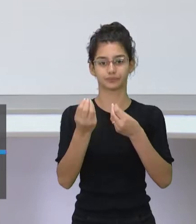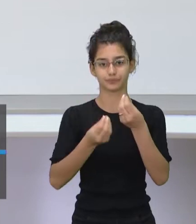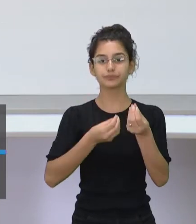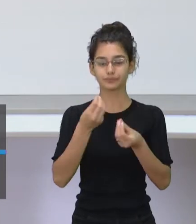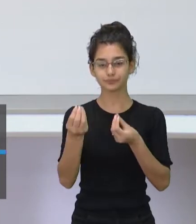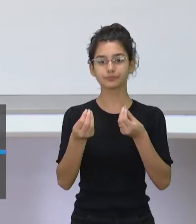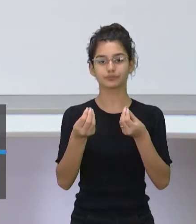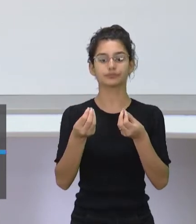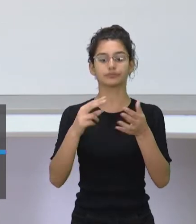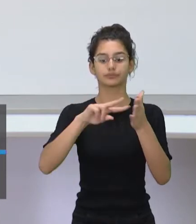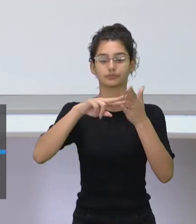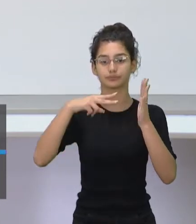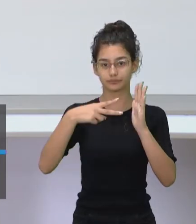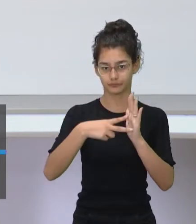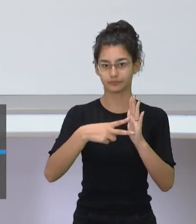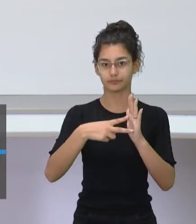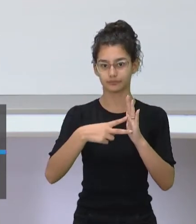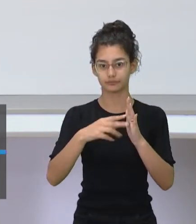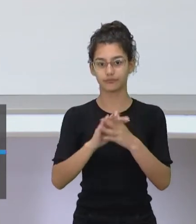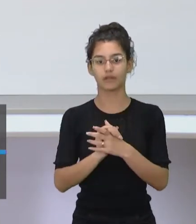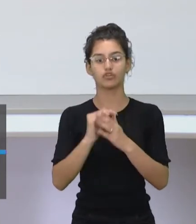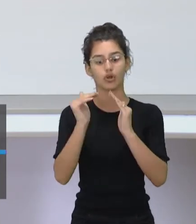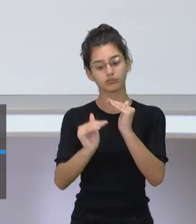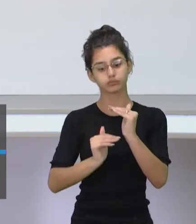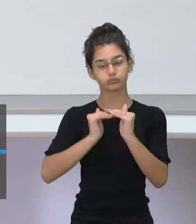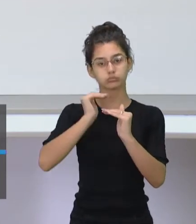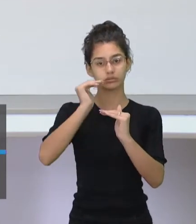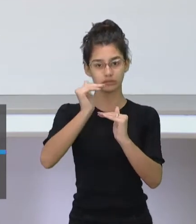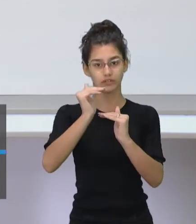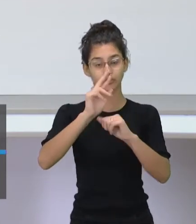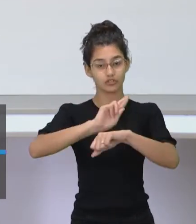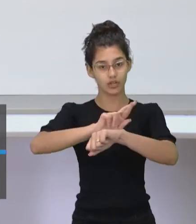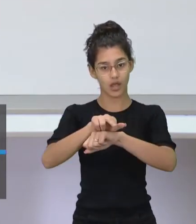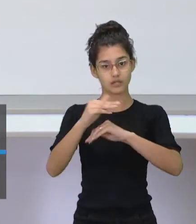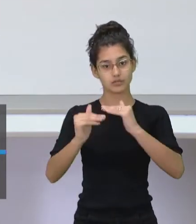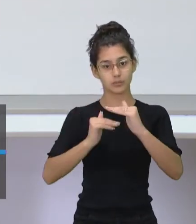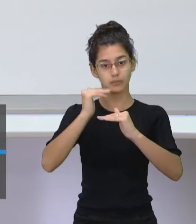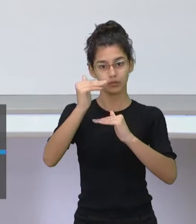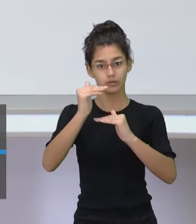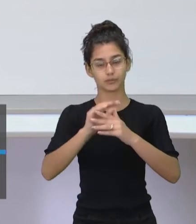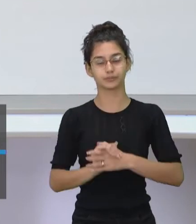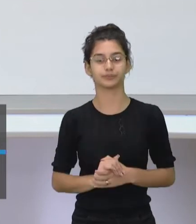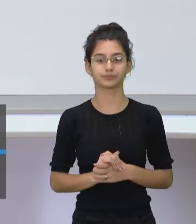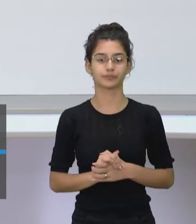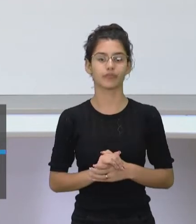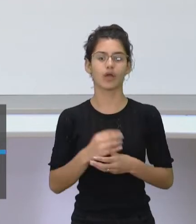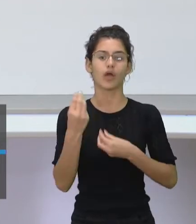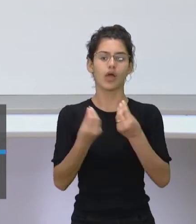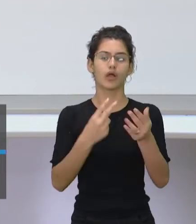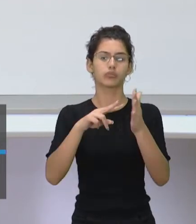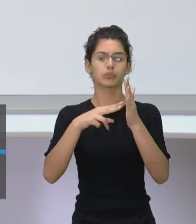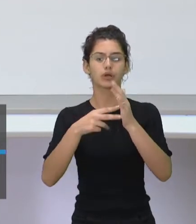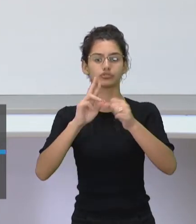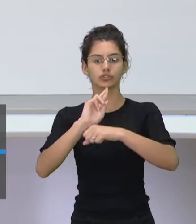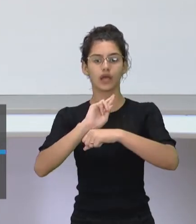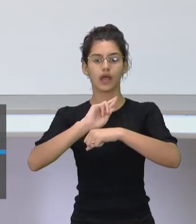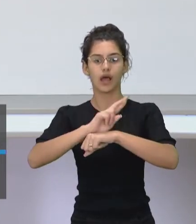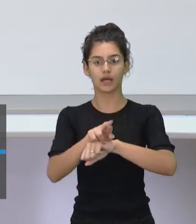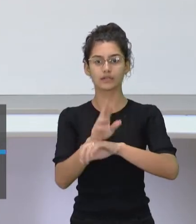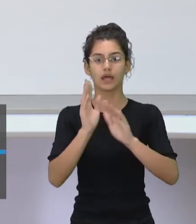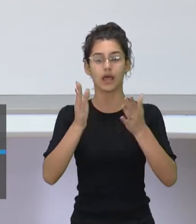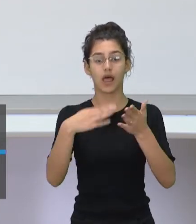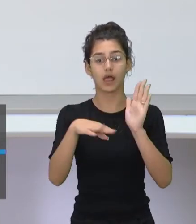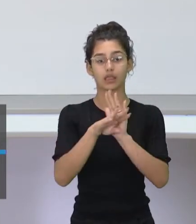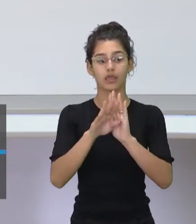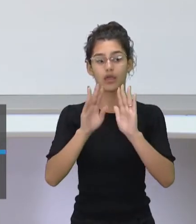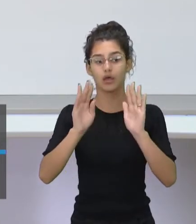esse significado de superioridade, de raça superior. Então, decidiu-se falar raça. Até hoje,